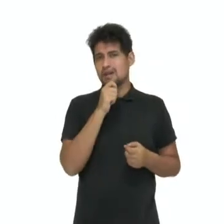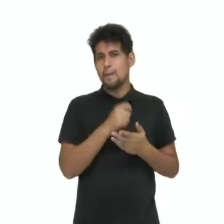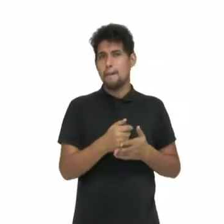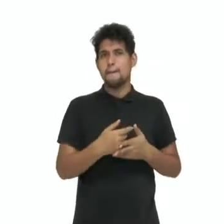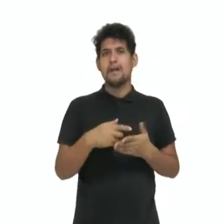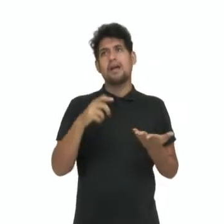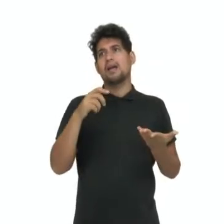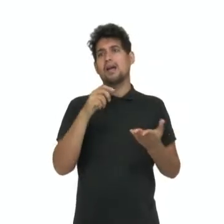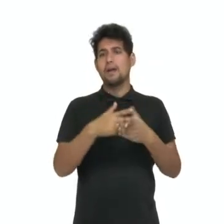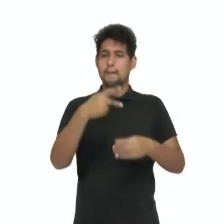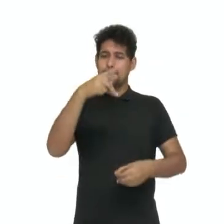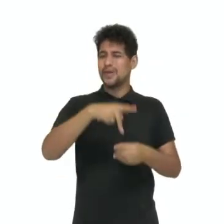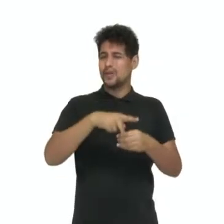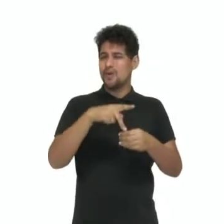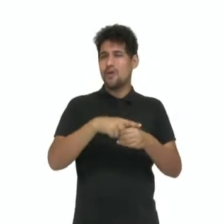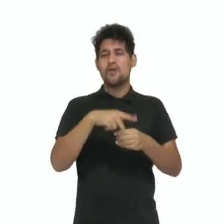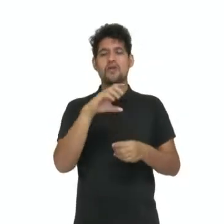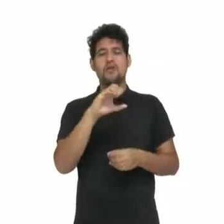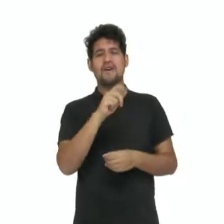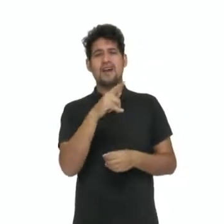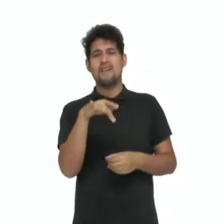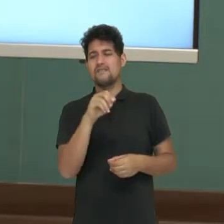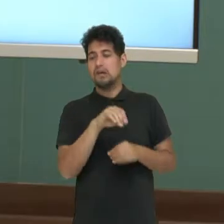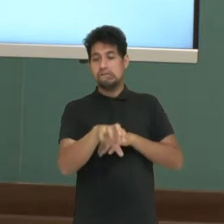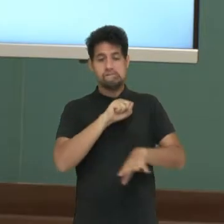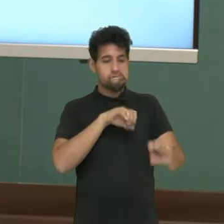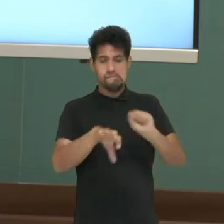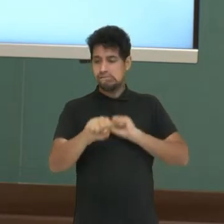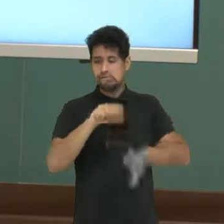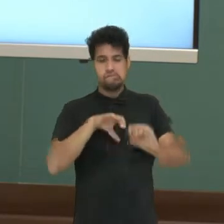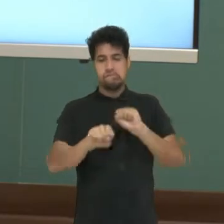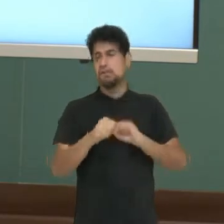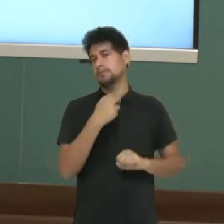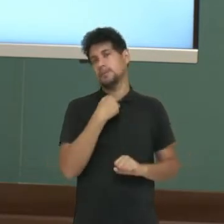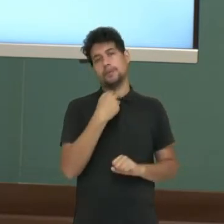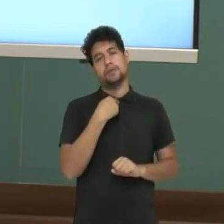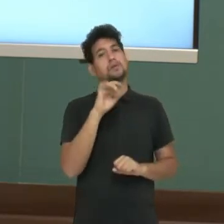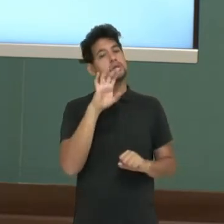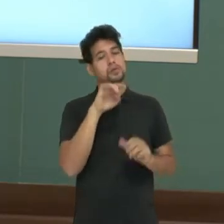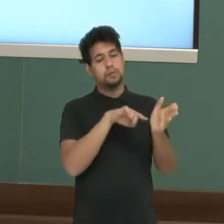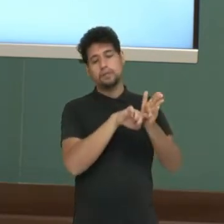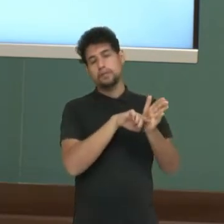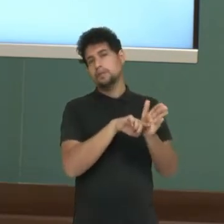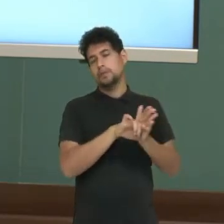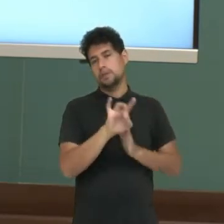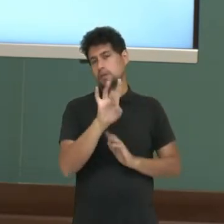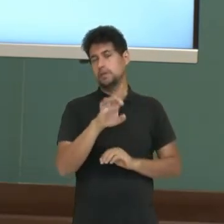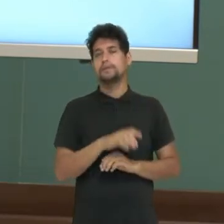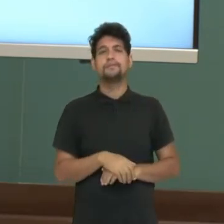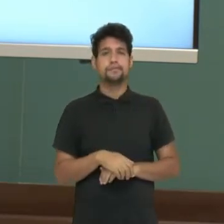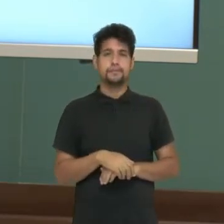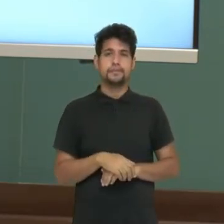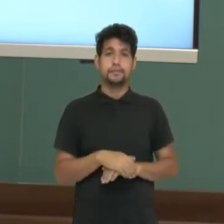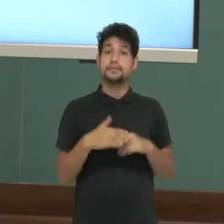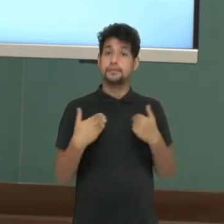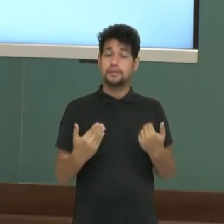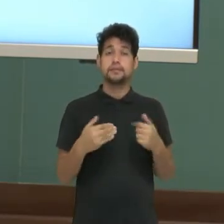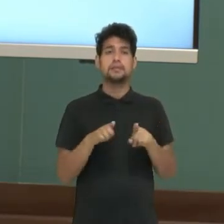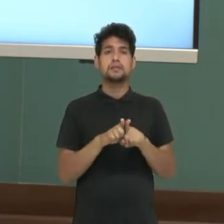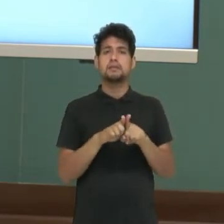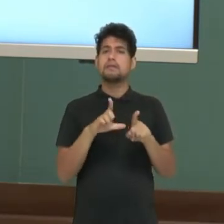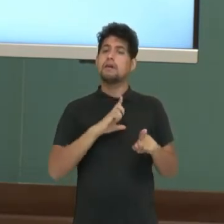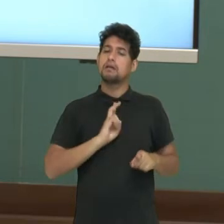petróleo, carvão, mineral, né, e o gás mineral, o gás natural, nesse continente, né? Então, esse tratado, então, vai estar em vigor